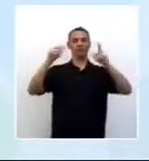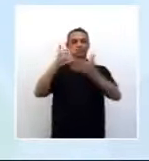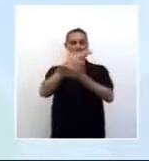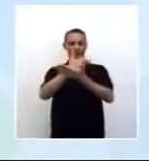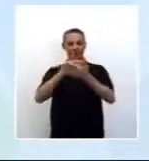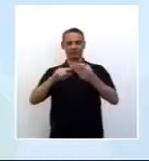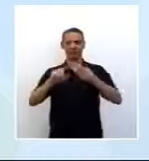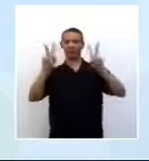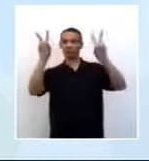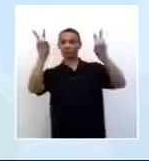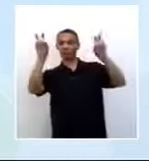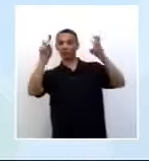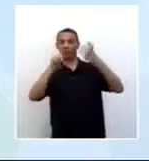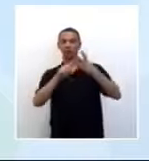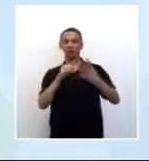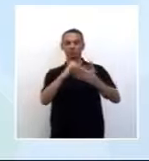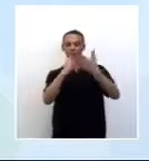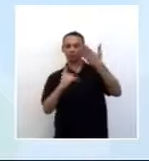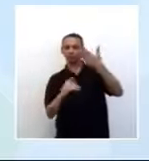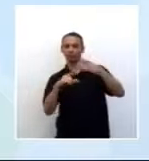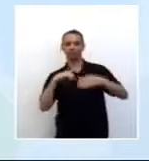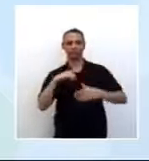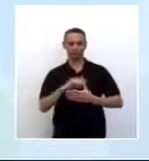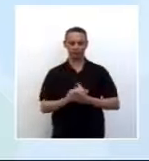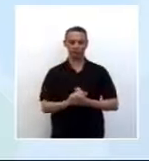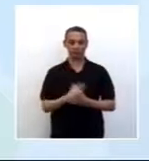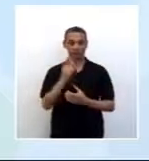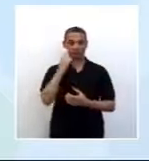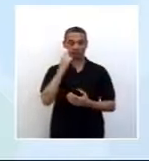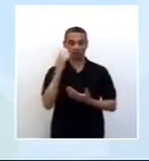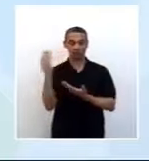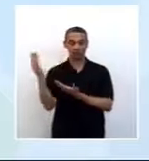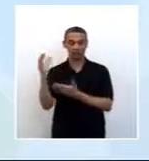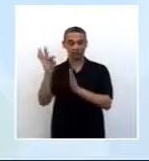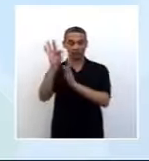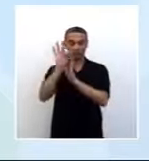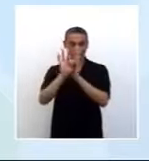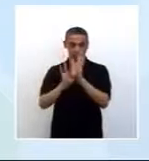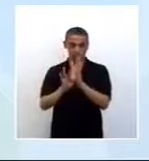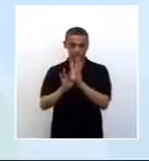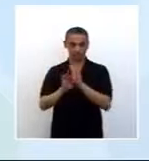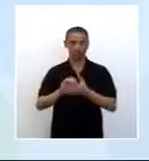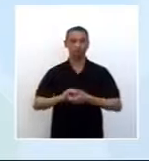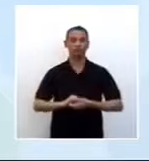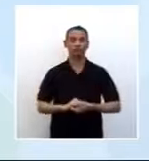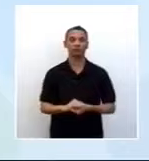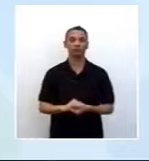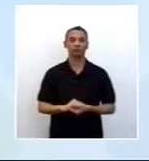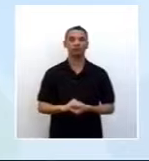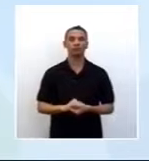título EA fonte tá então eu vou colocar aqui o texto para vocês